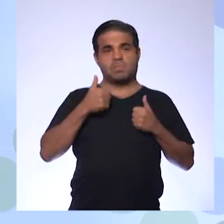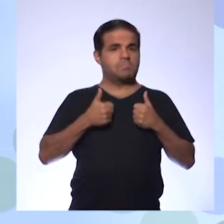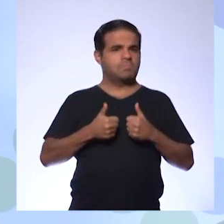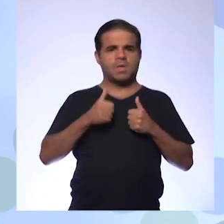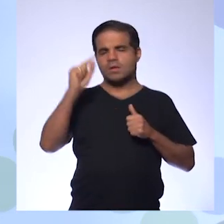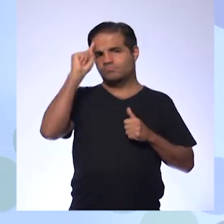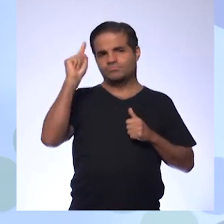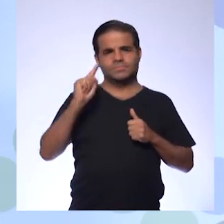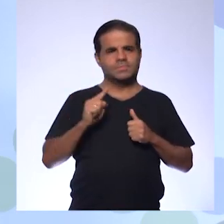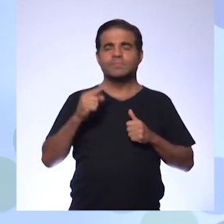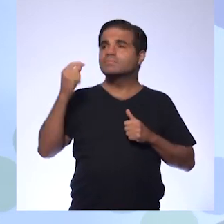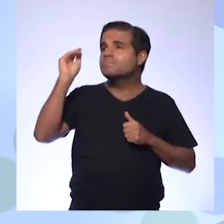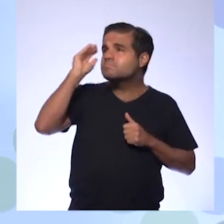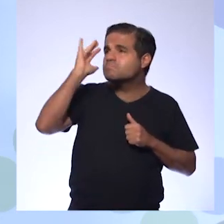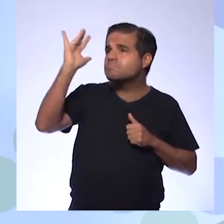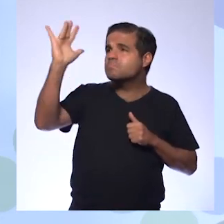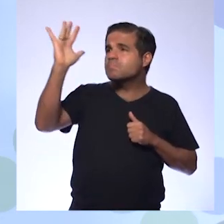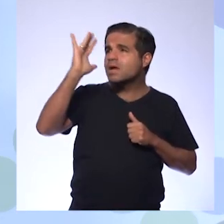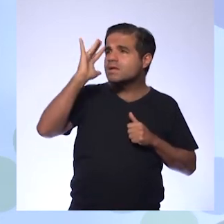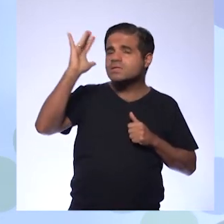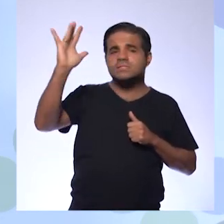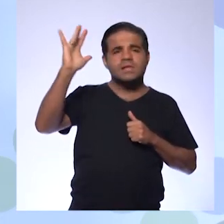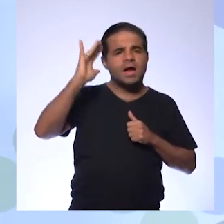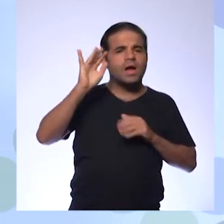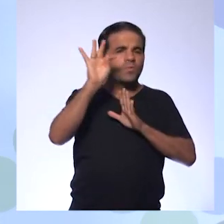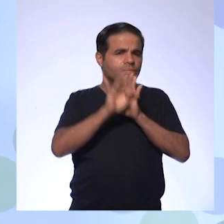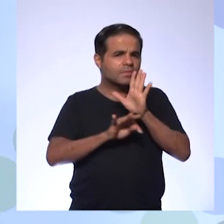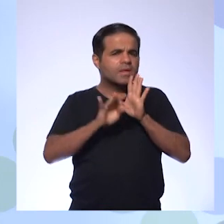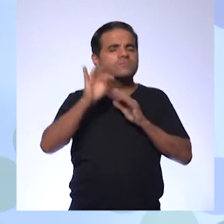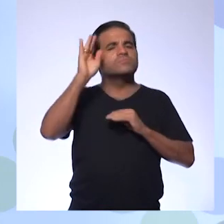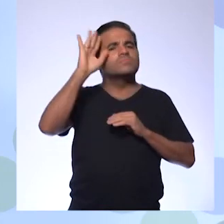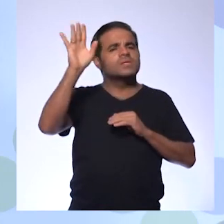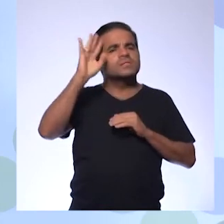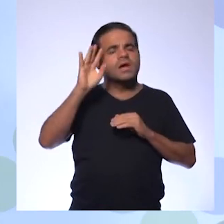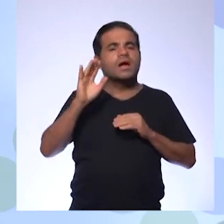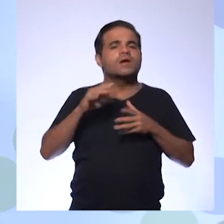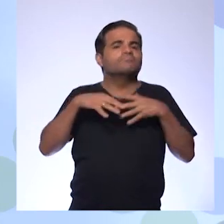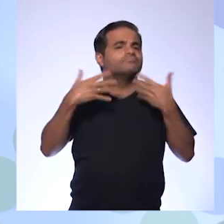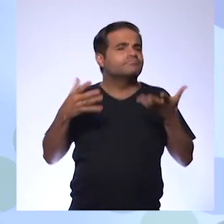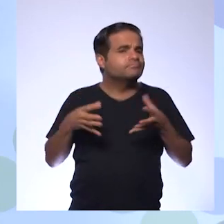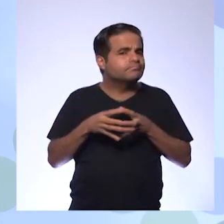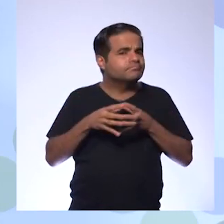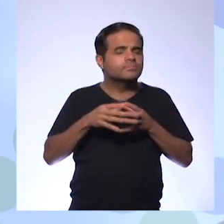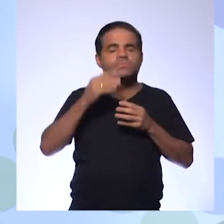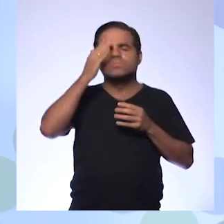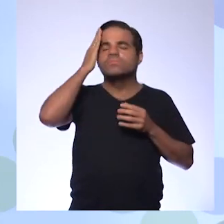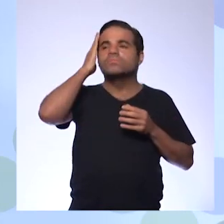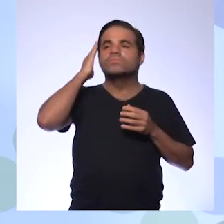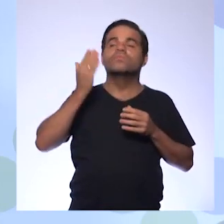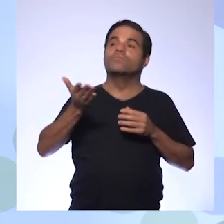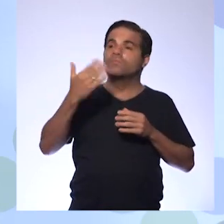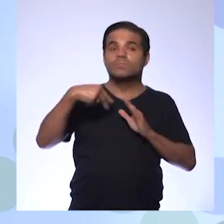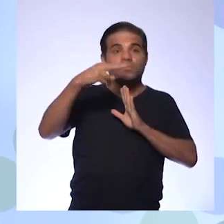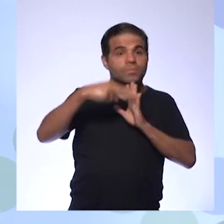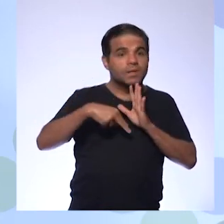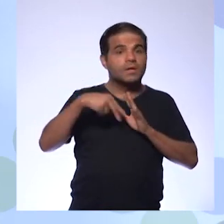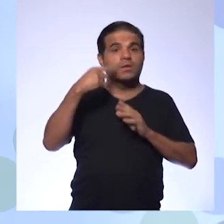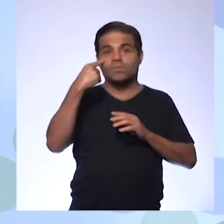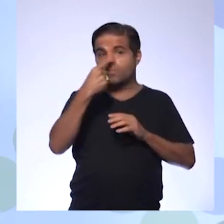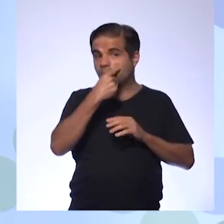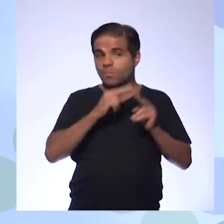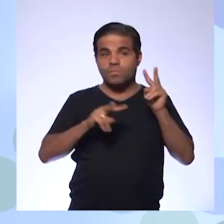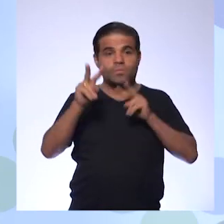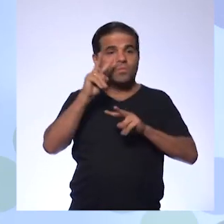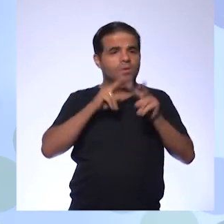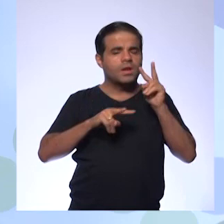que pensar o texto, quando fala de literatura, pensando qual era o público, né? Vamos ler com o nosso olhar de hoje, claro,